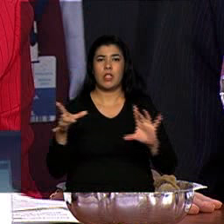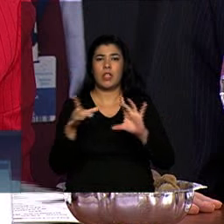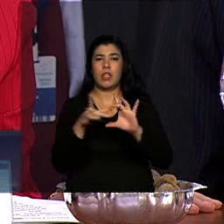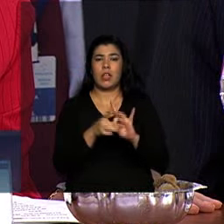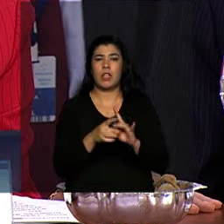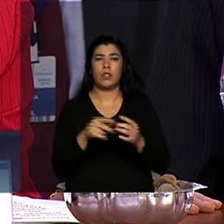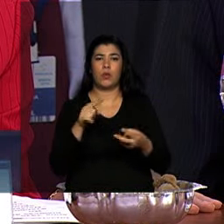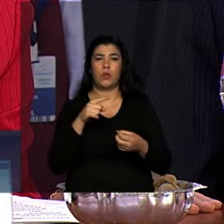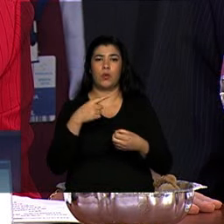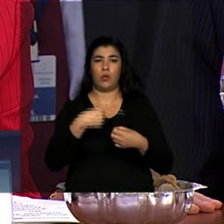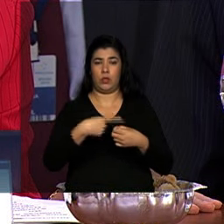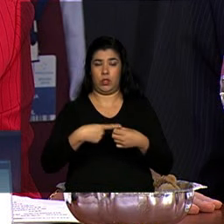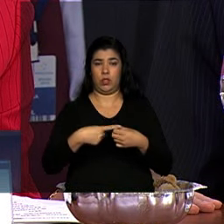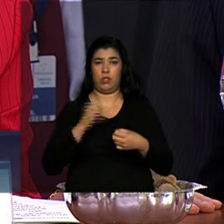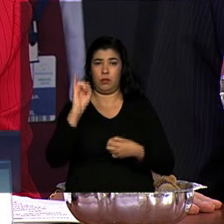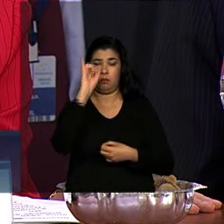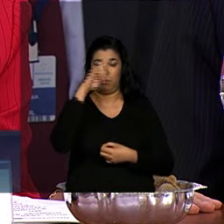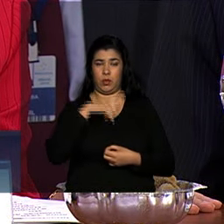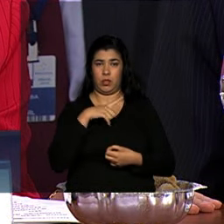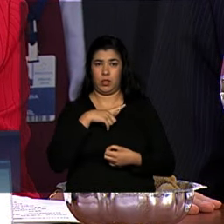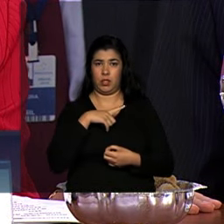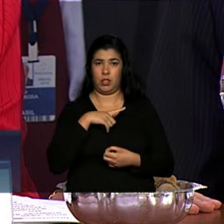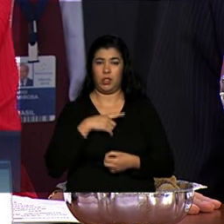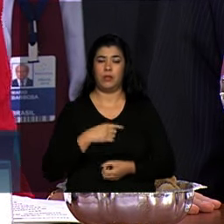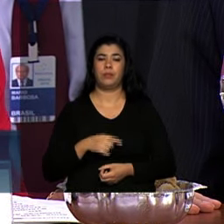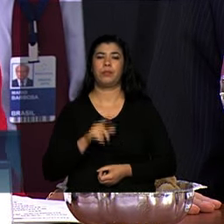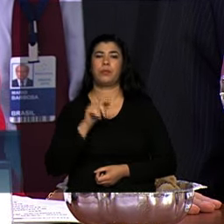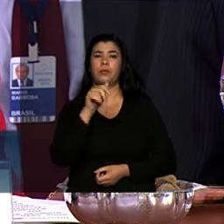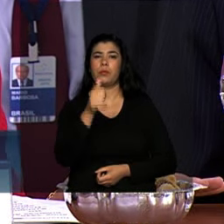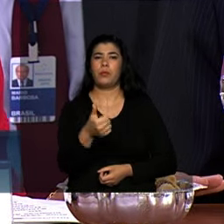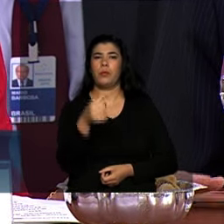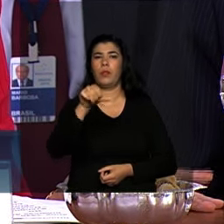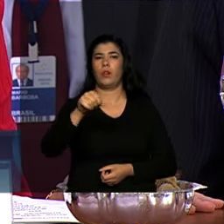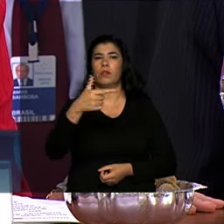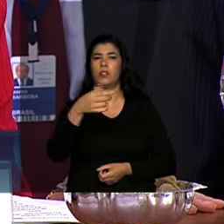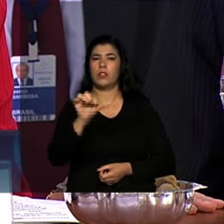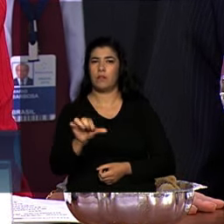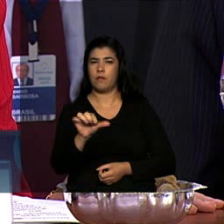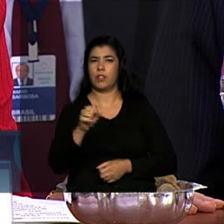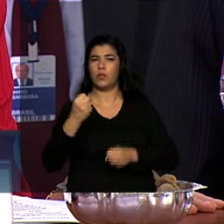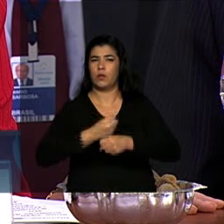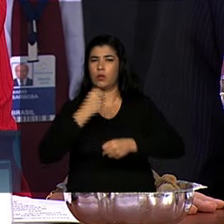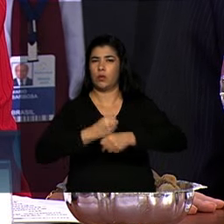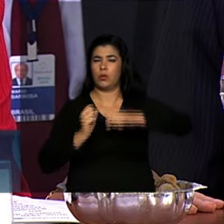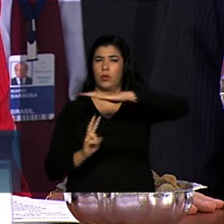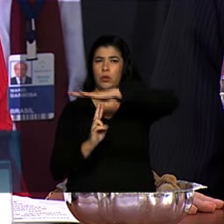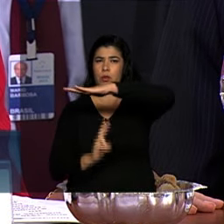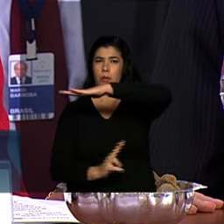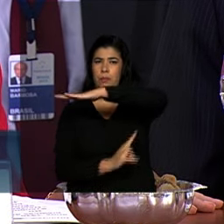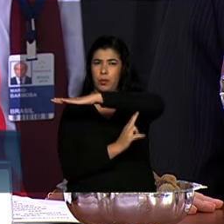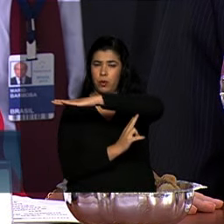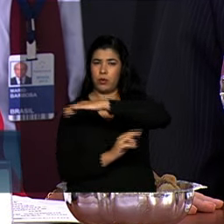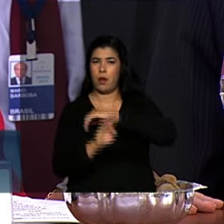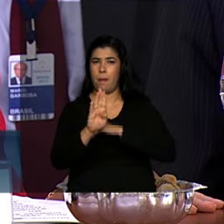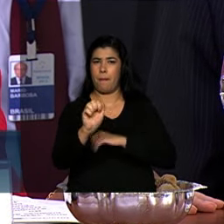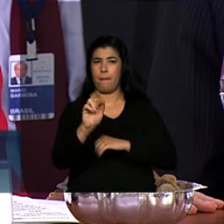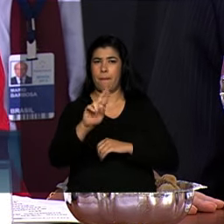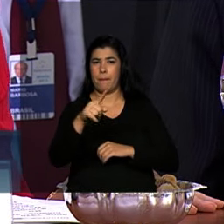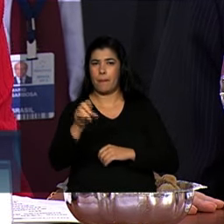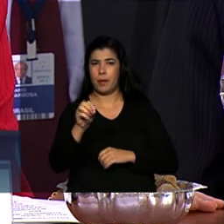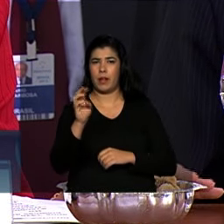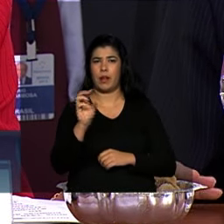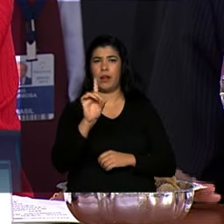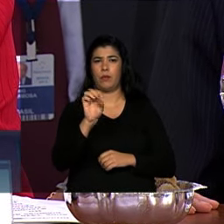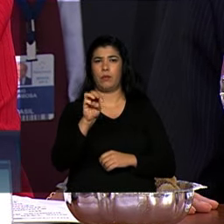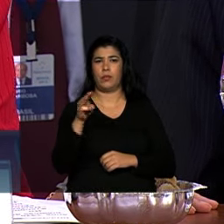dessa obra, nos anos 1920, foi precursora das atuais políticas